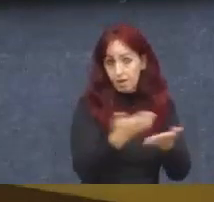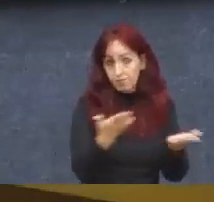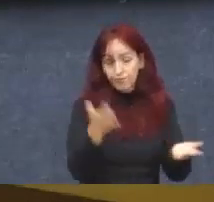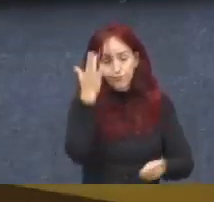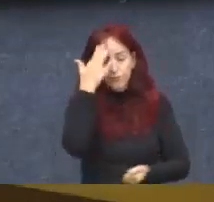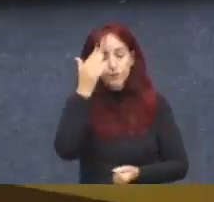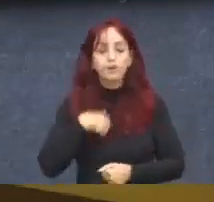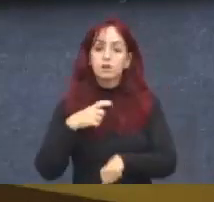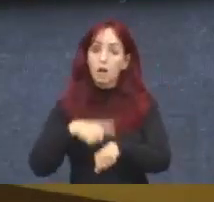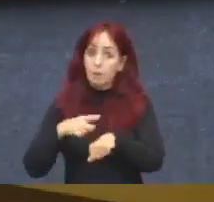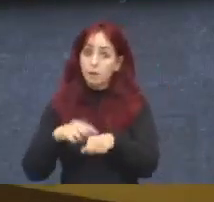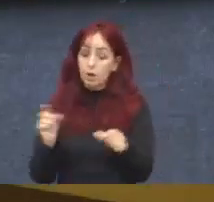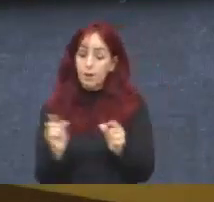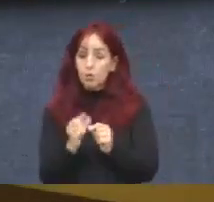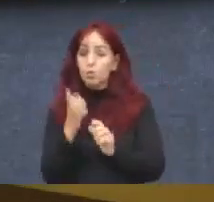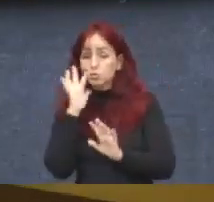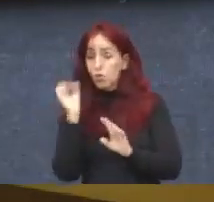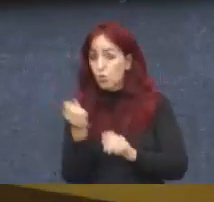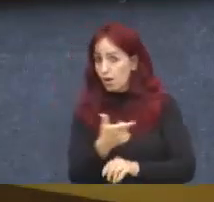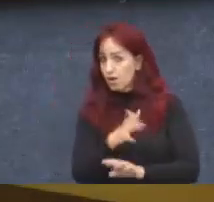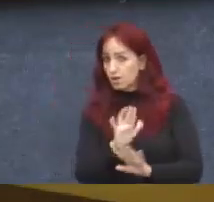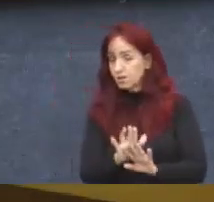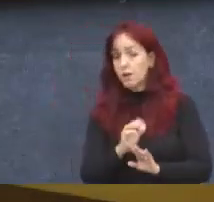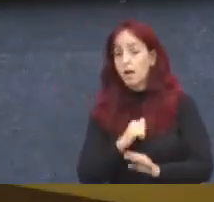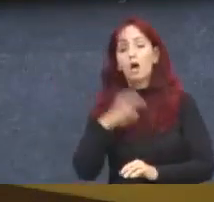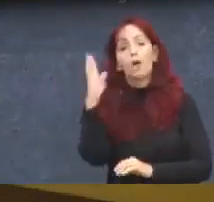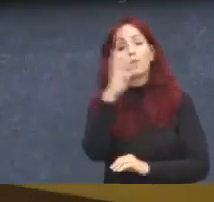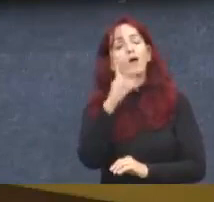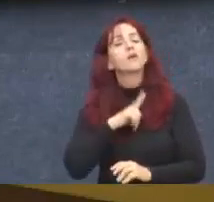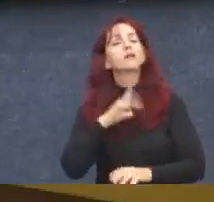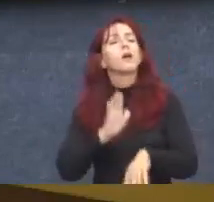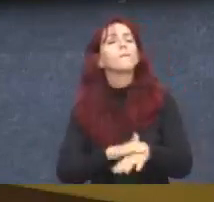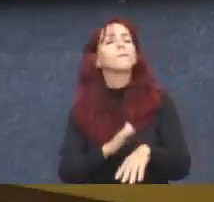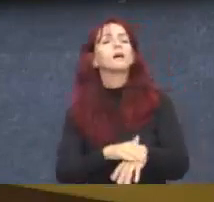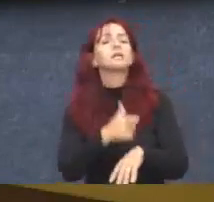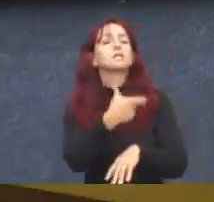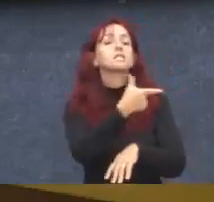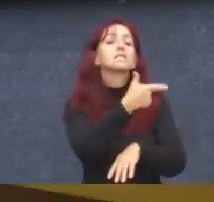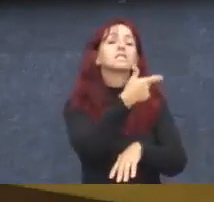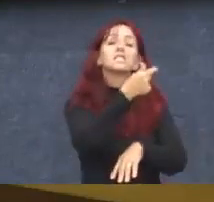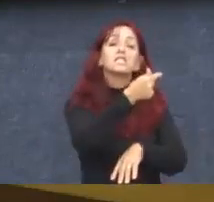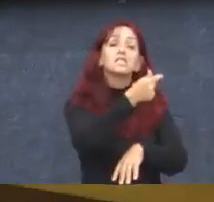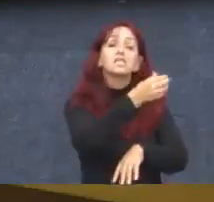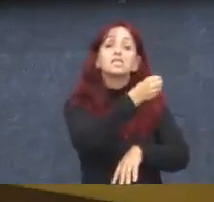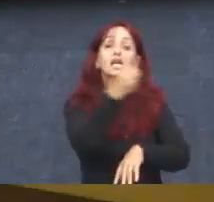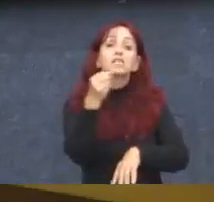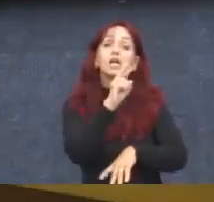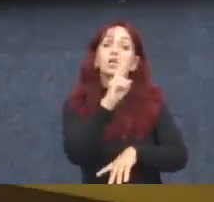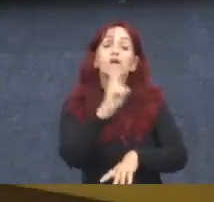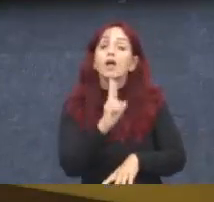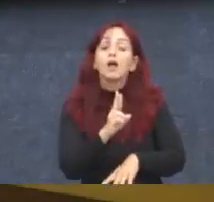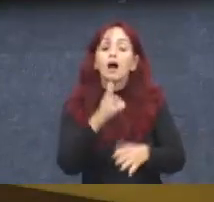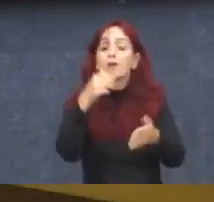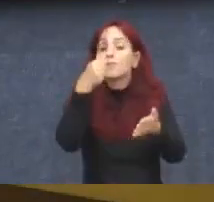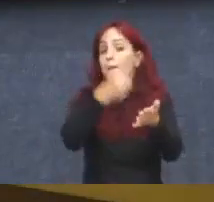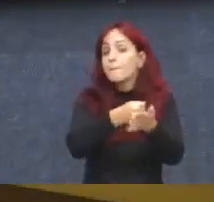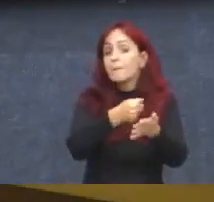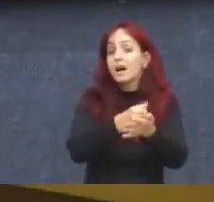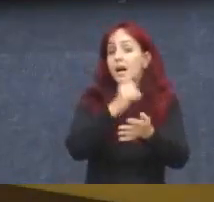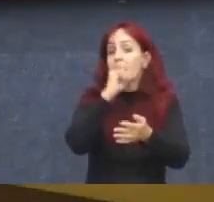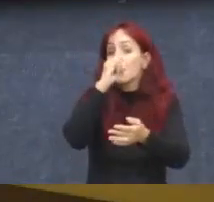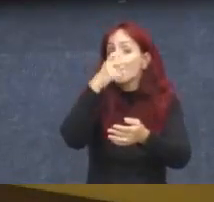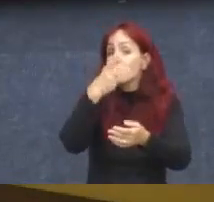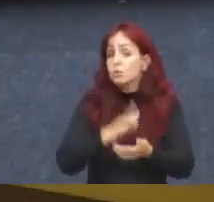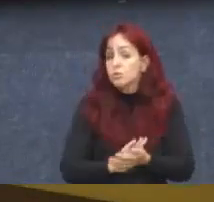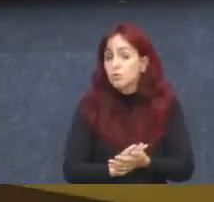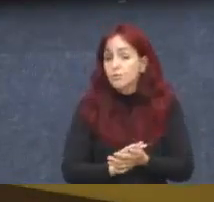curto, eu já estou encerrando. O brasileiro vai ter mais R$700 em média para pagar de impostos. E o Lula